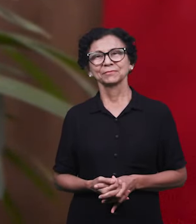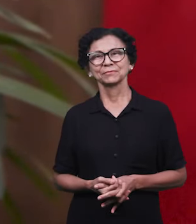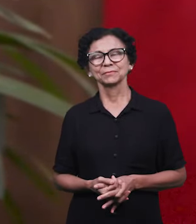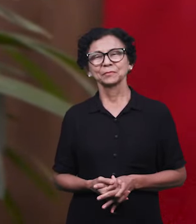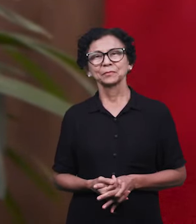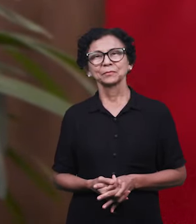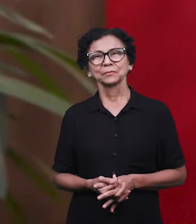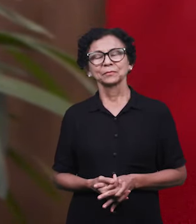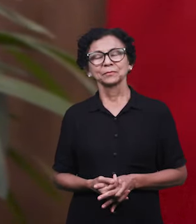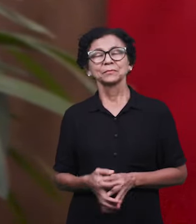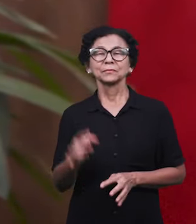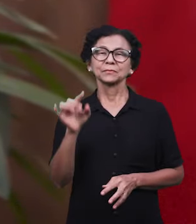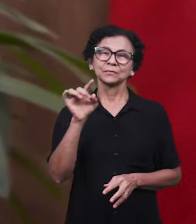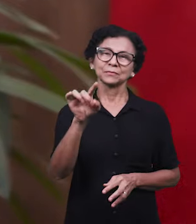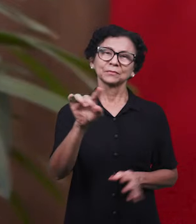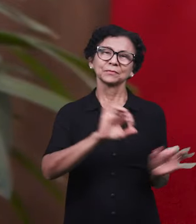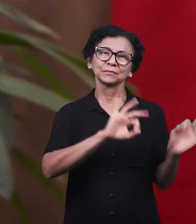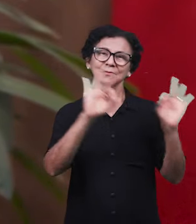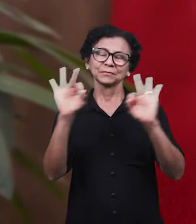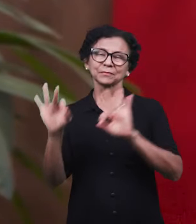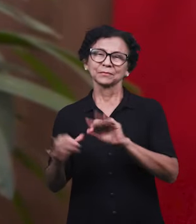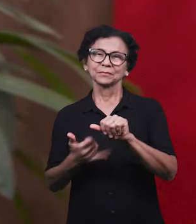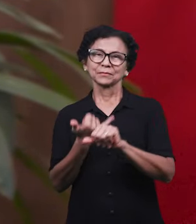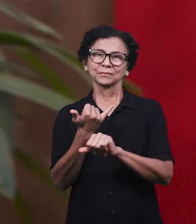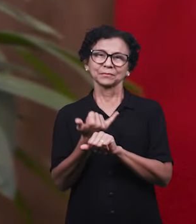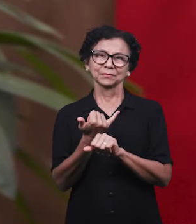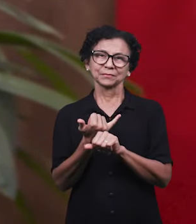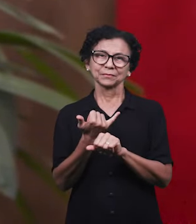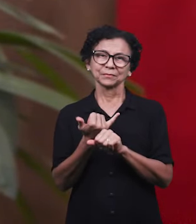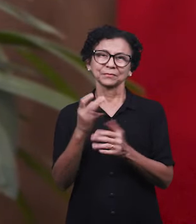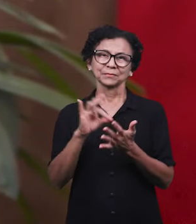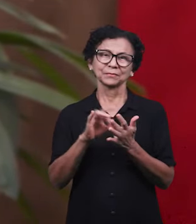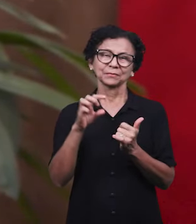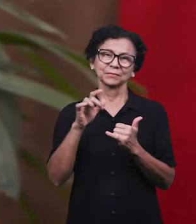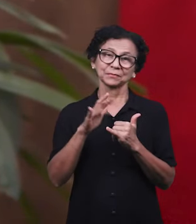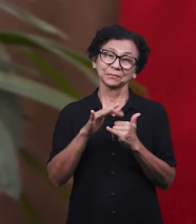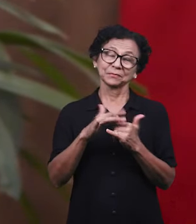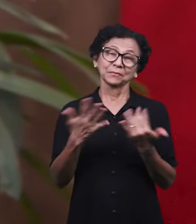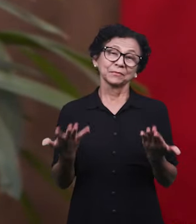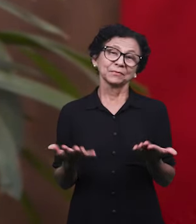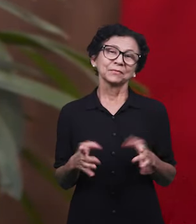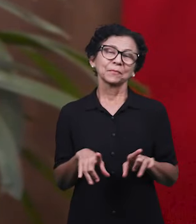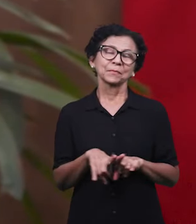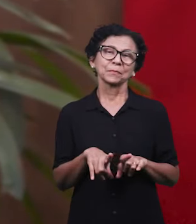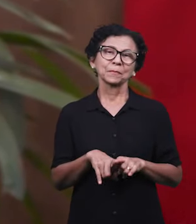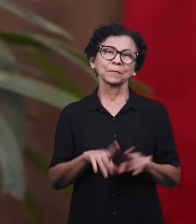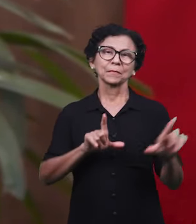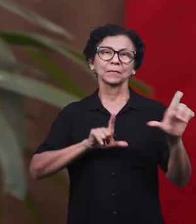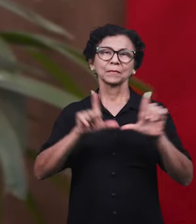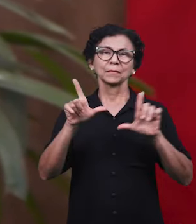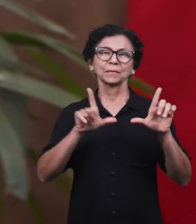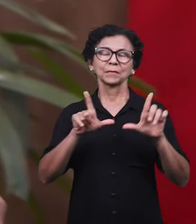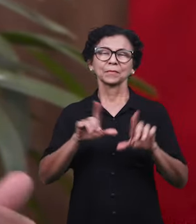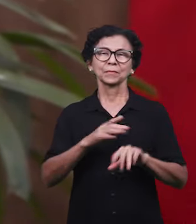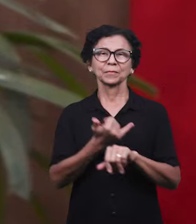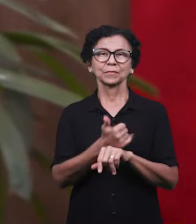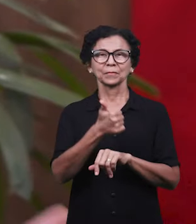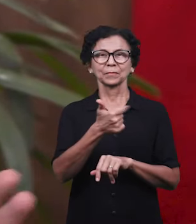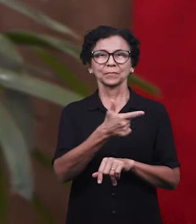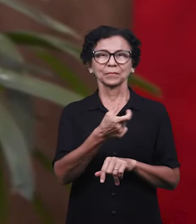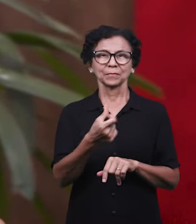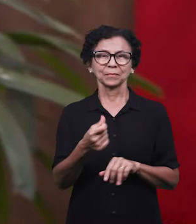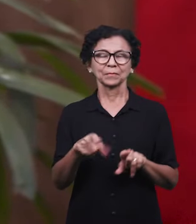@icm.organizaçãoemétodo. Tanto você que nos assiste pelo canal oficial da Igreja Cristã Maranata no YouTube, como pela TV nos canais